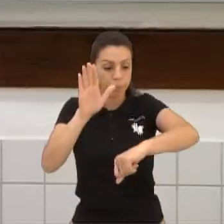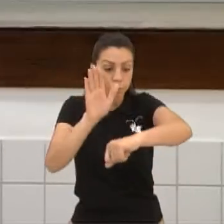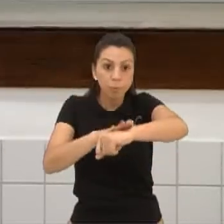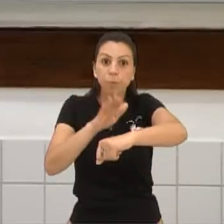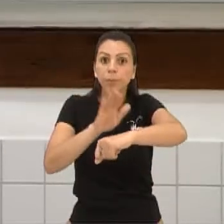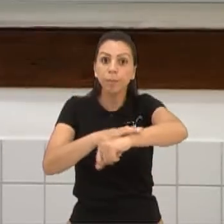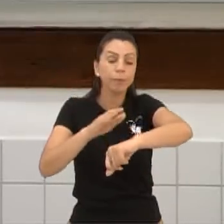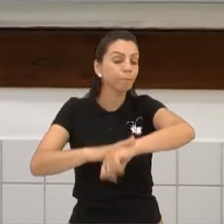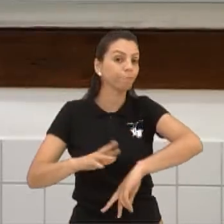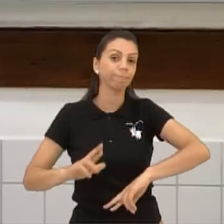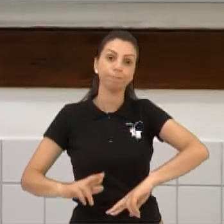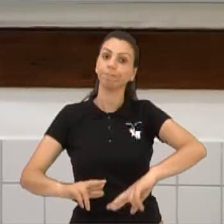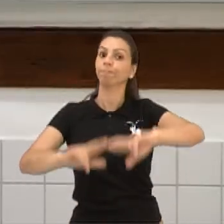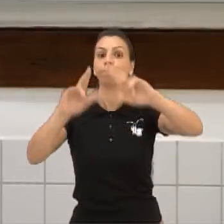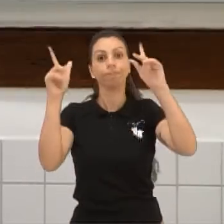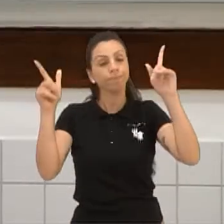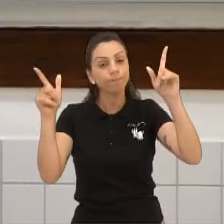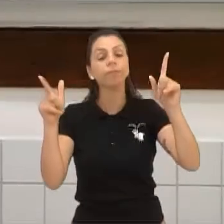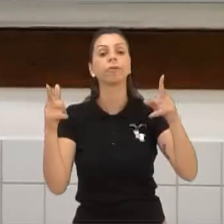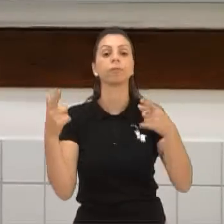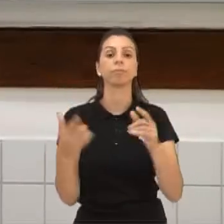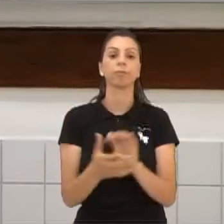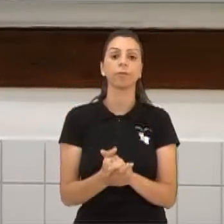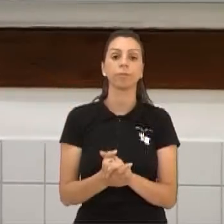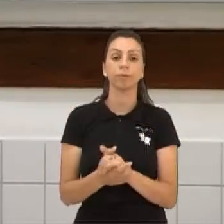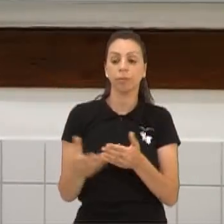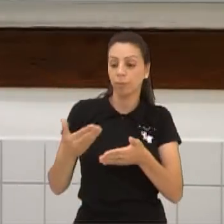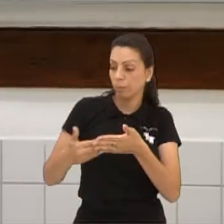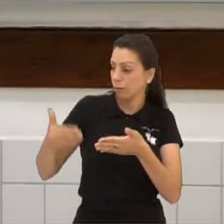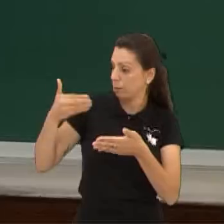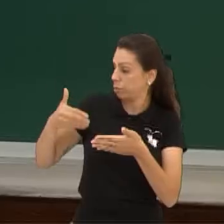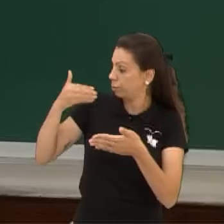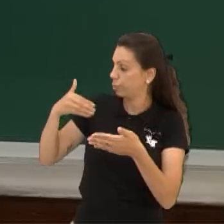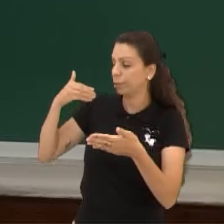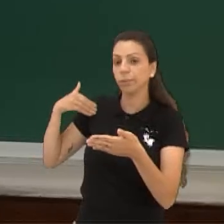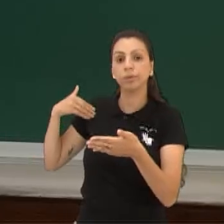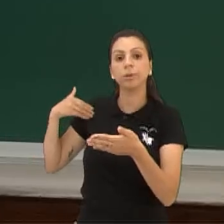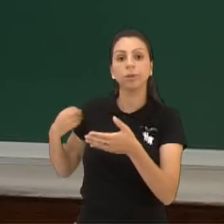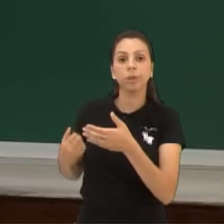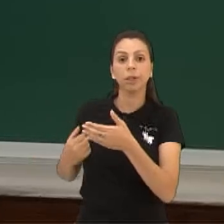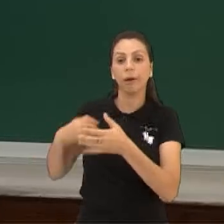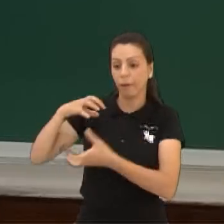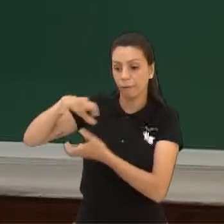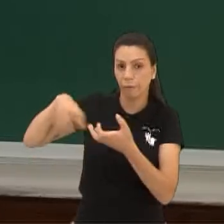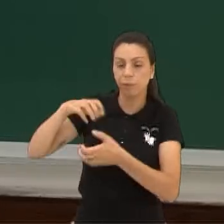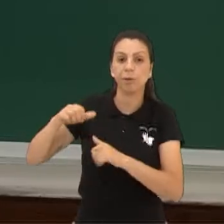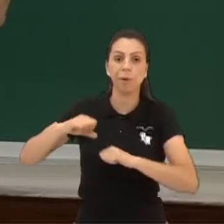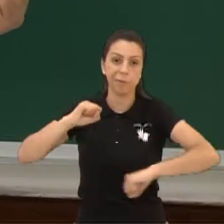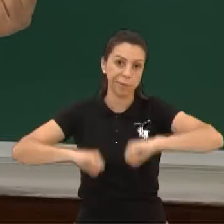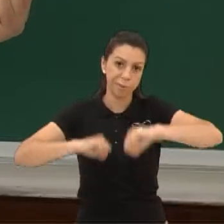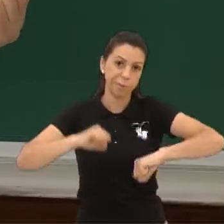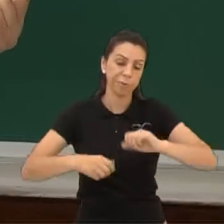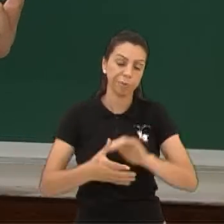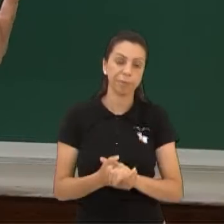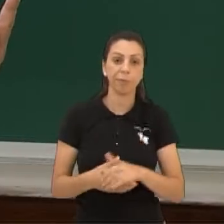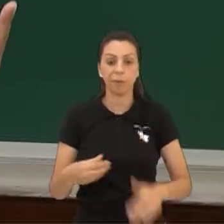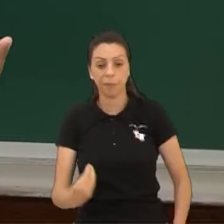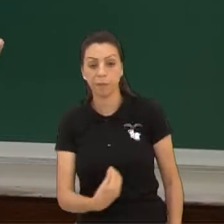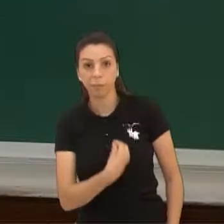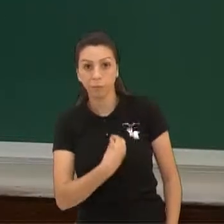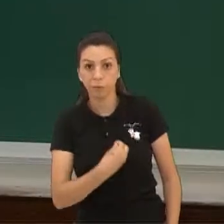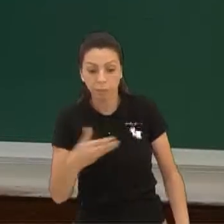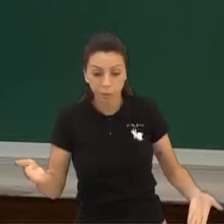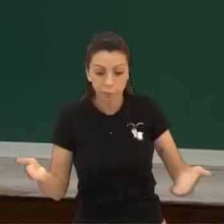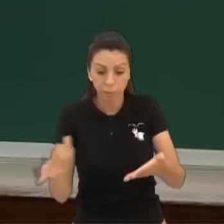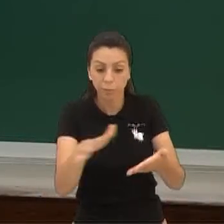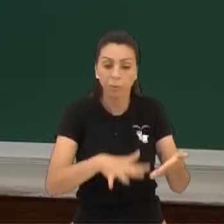diverso, diferente daquele quando surgiu a Revolução Industrial. Nós vivemos num